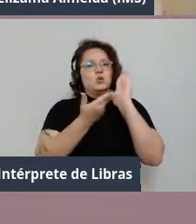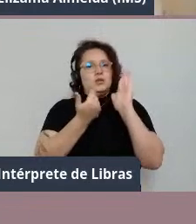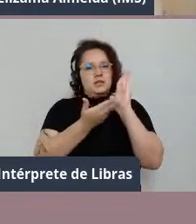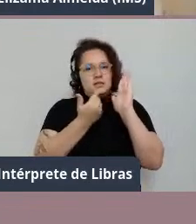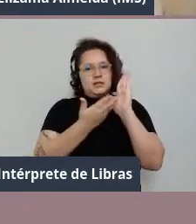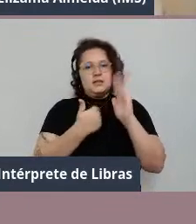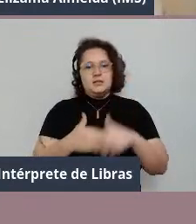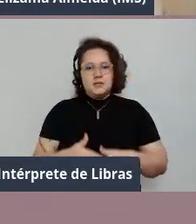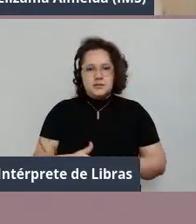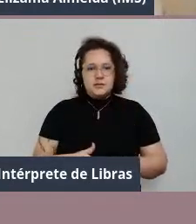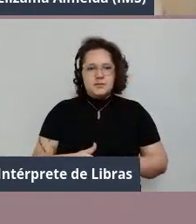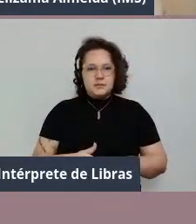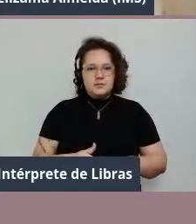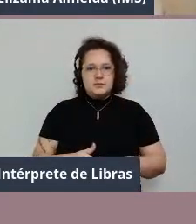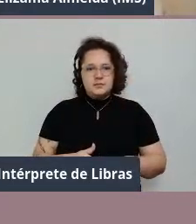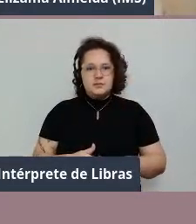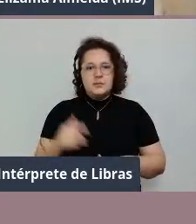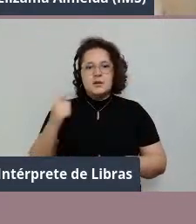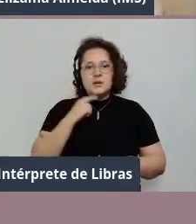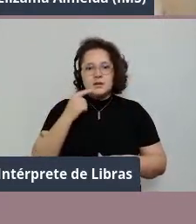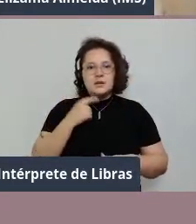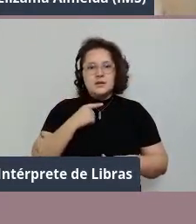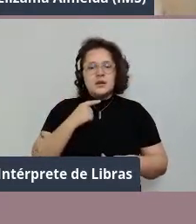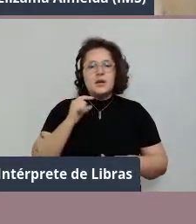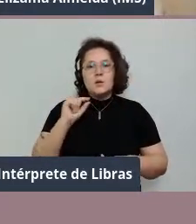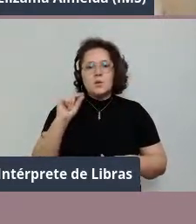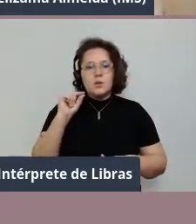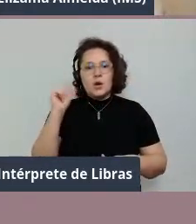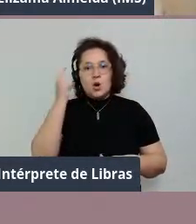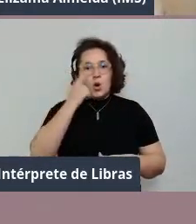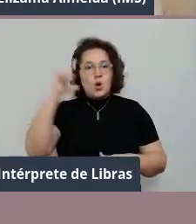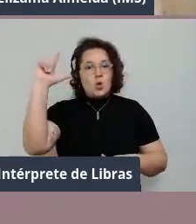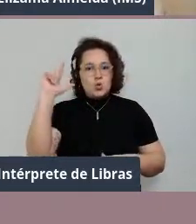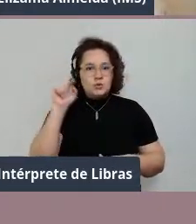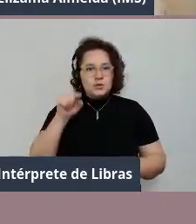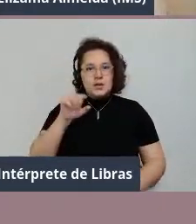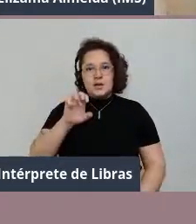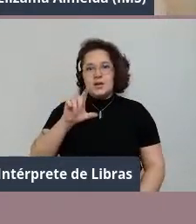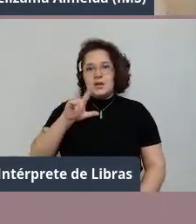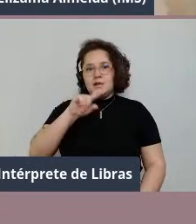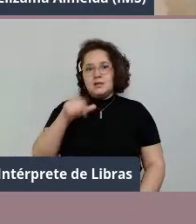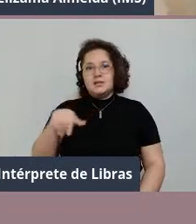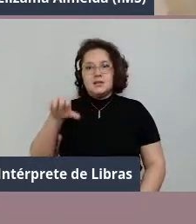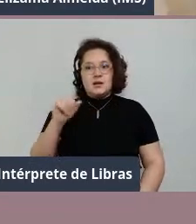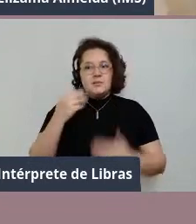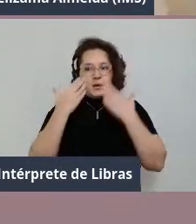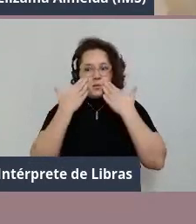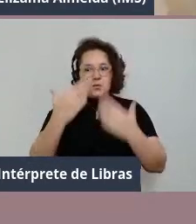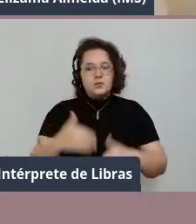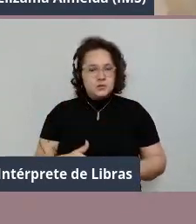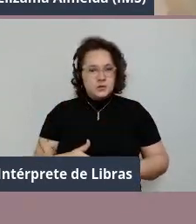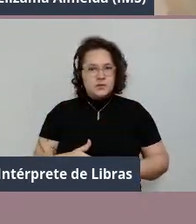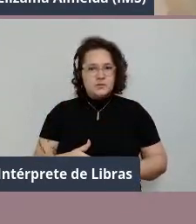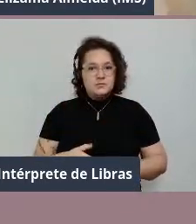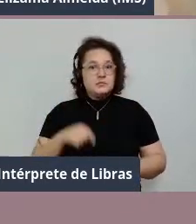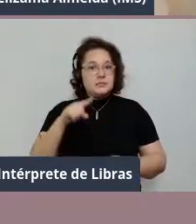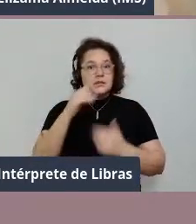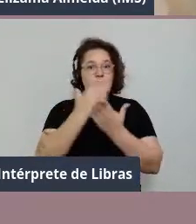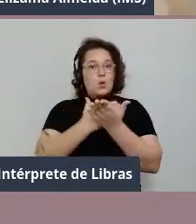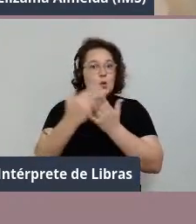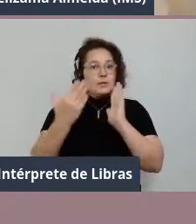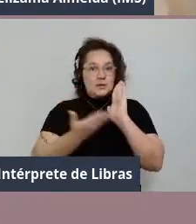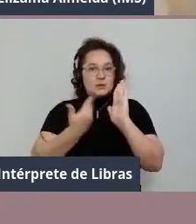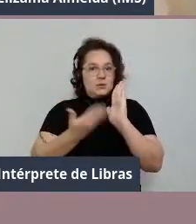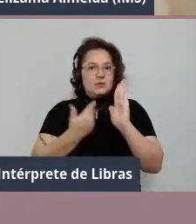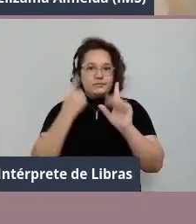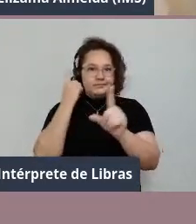Aqui também, outro fragmento que Elisama mostrou. Por aqui está o início do livro. Eu não vou achar agora,